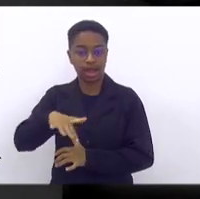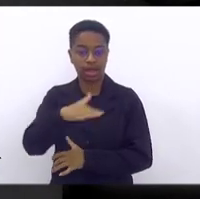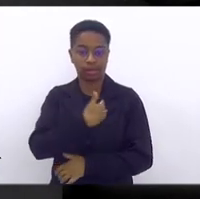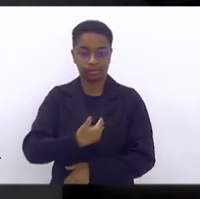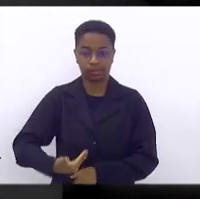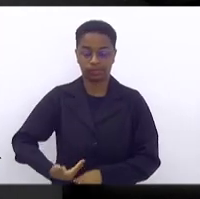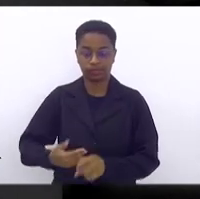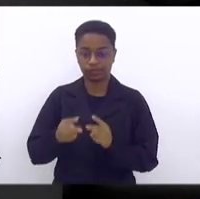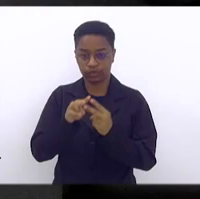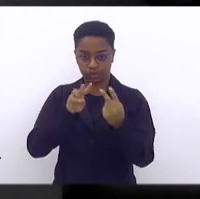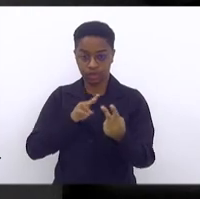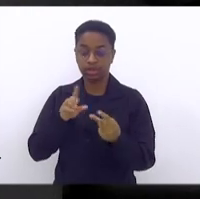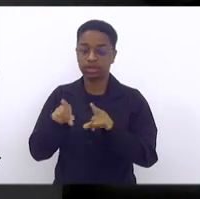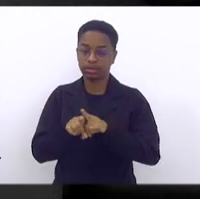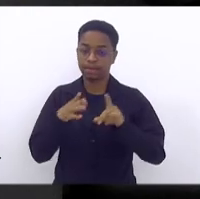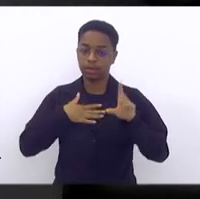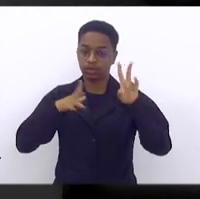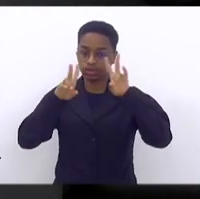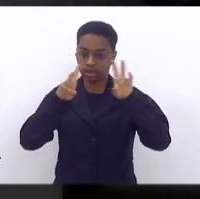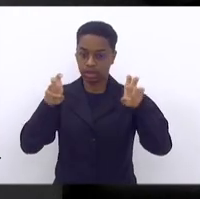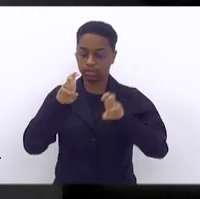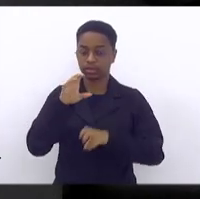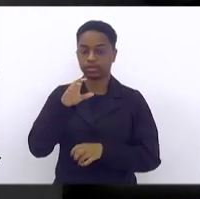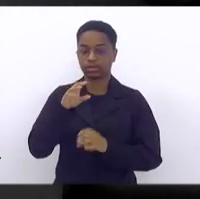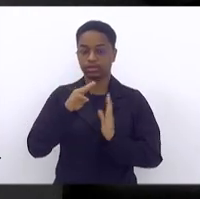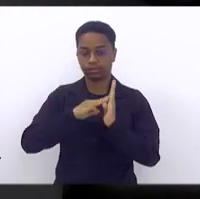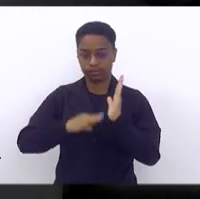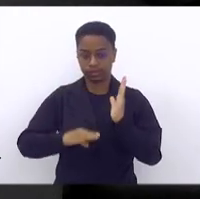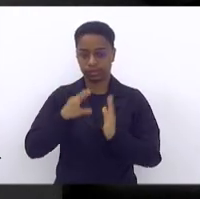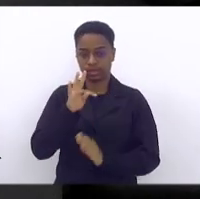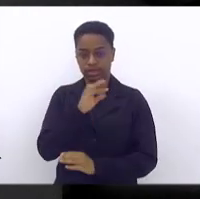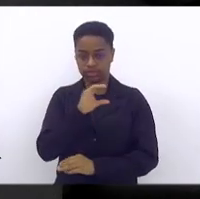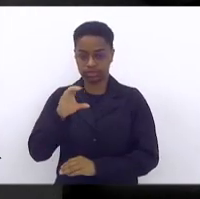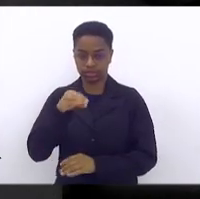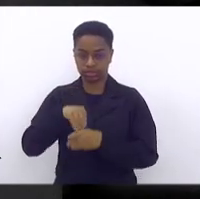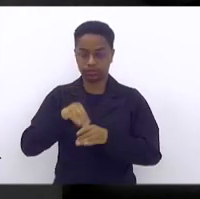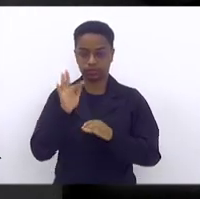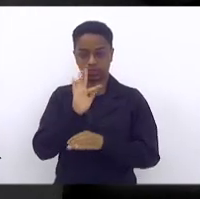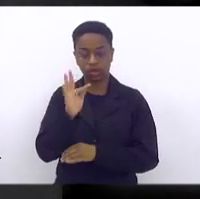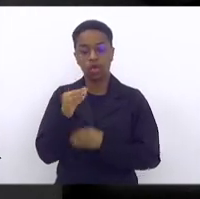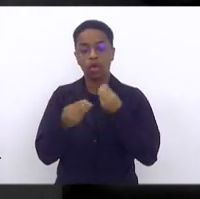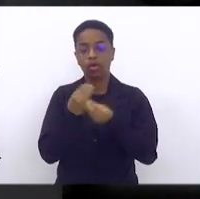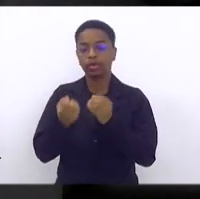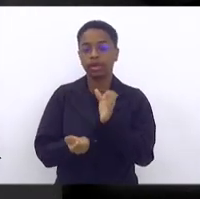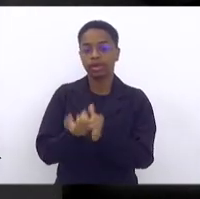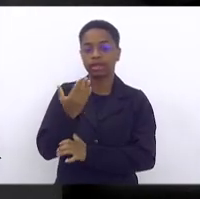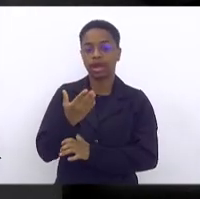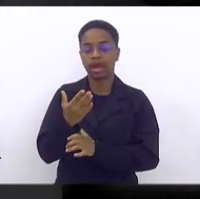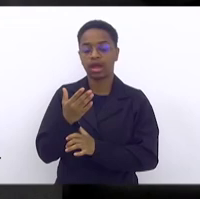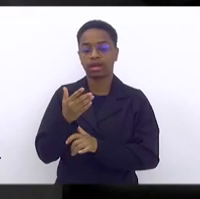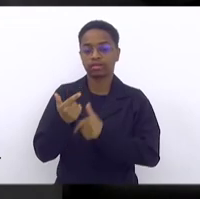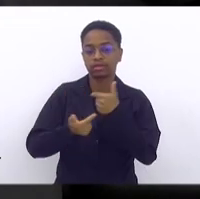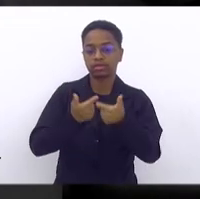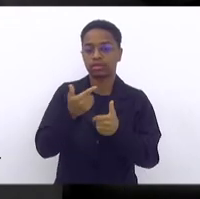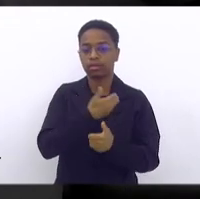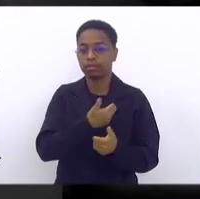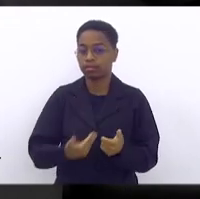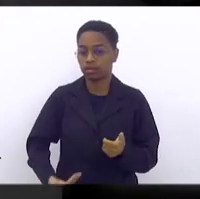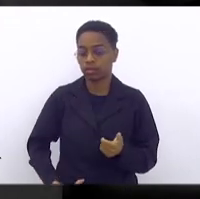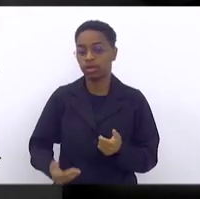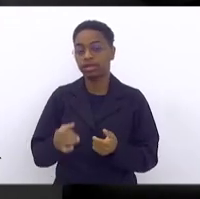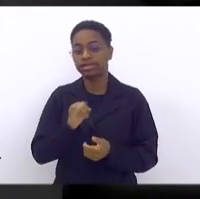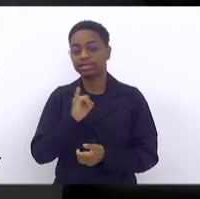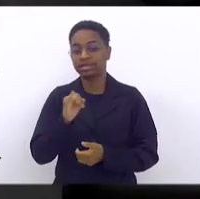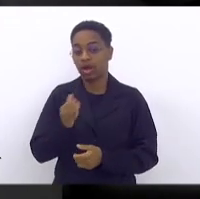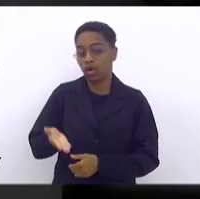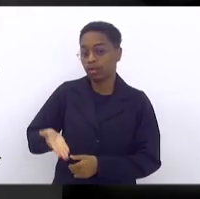o meu tema do TCC lá na faculdade, a digitalização do serviço público, e criar um serviço público seja de fachada ou aumentar,